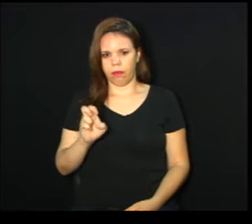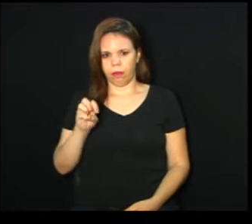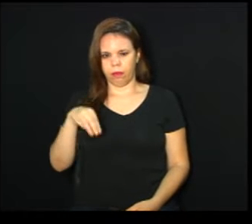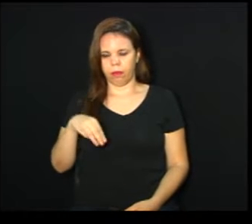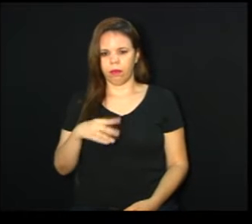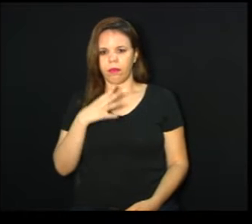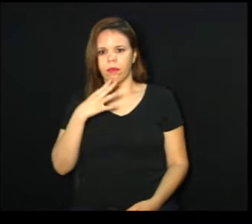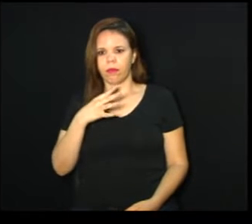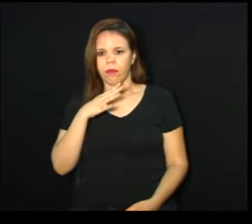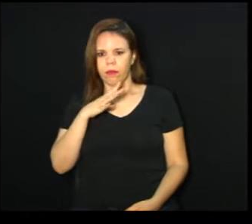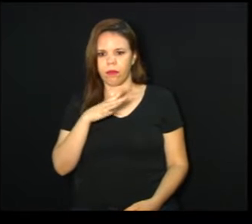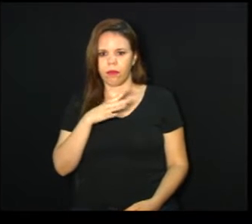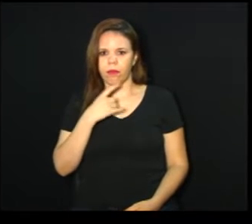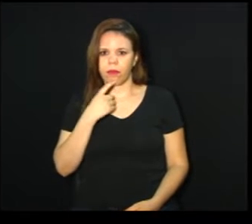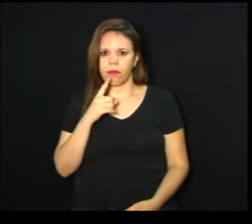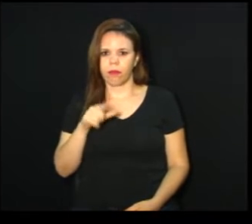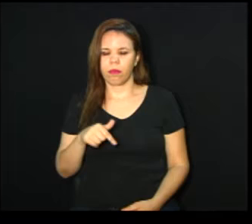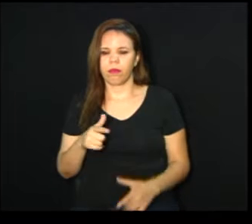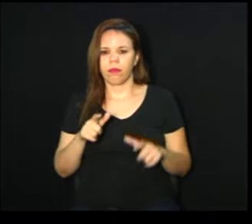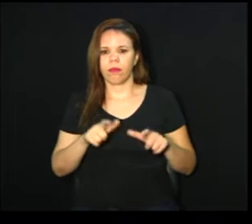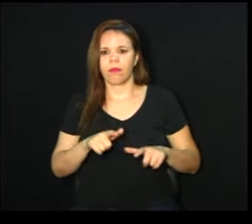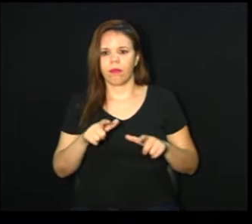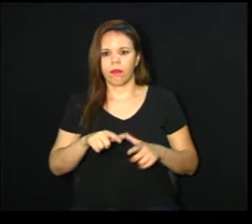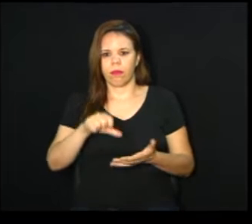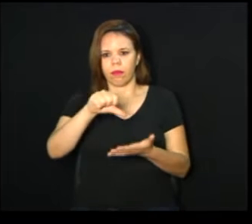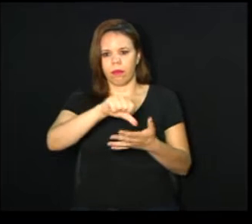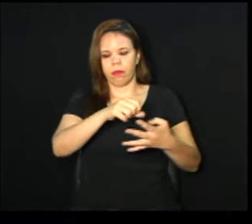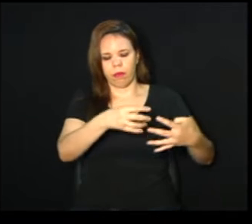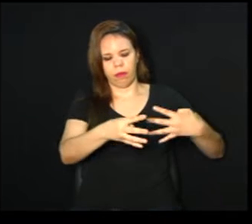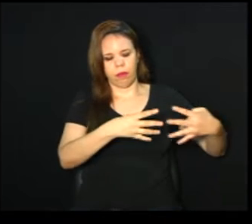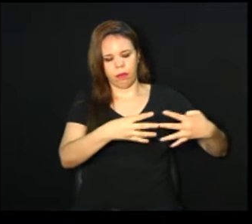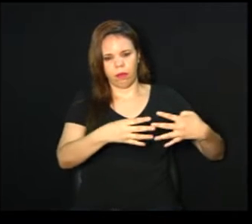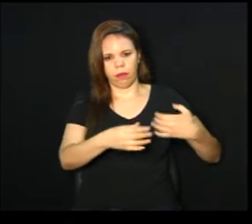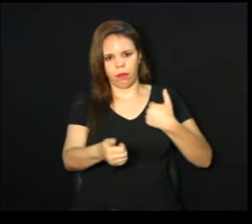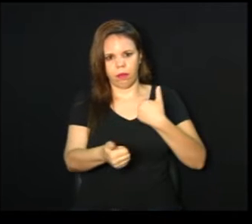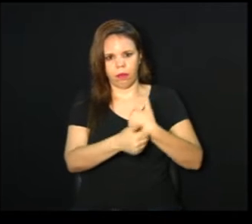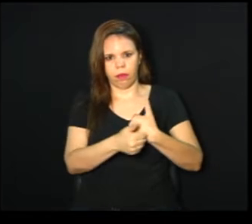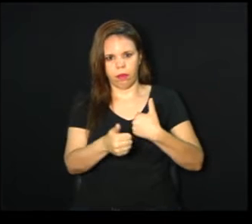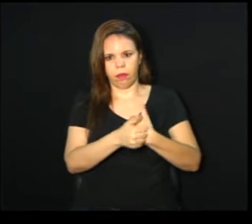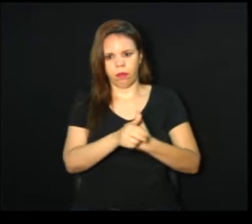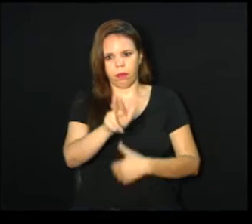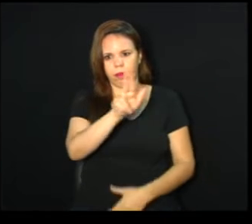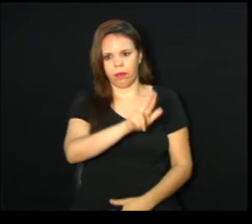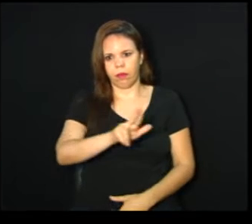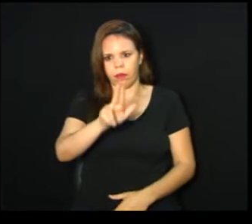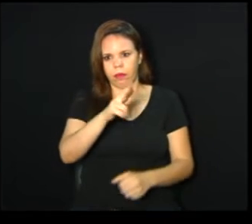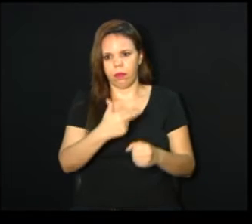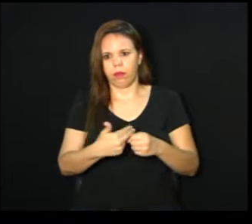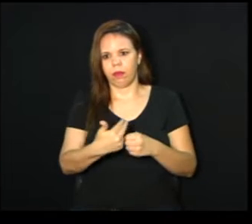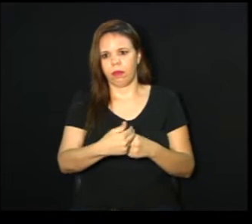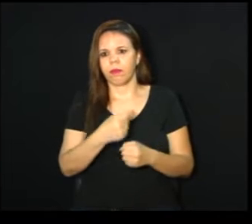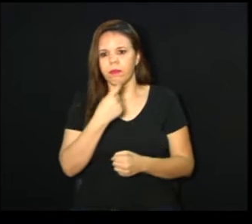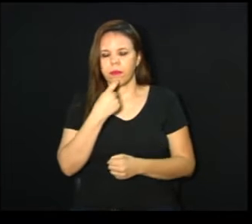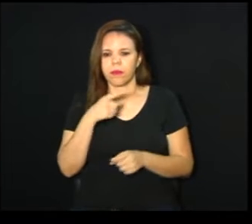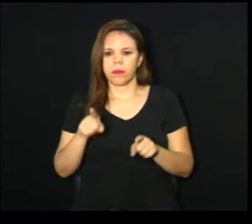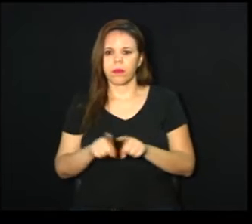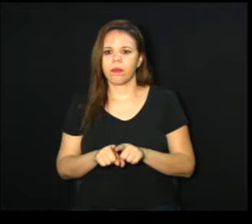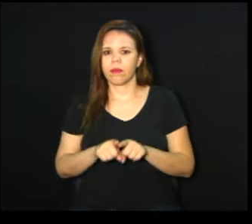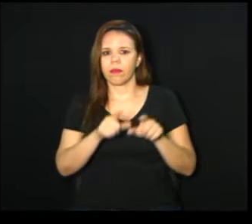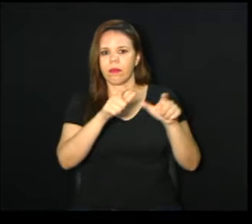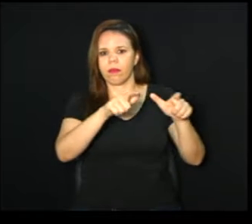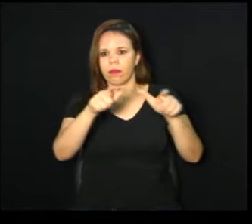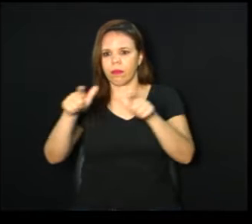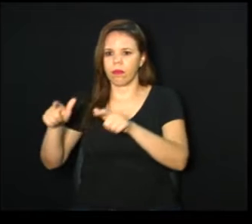cidade de Campinas, ele fica ali no distrito de Barão Geraldo, muito próximo à Universidade de Campinas. Então, todo aquele ramo elétrico,